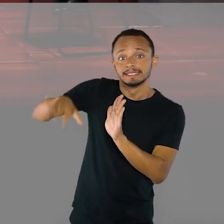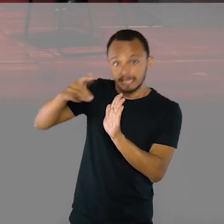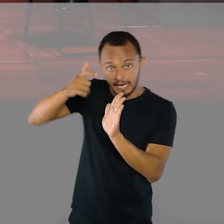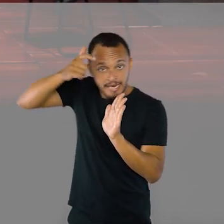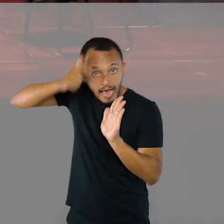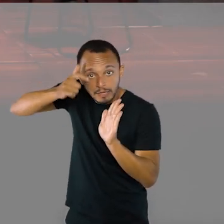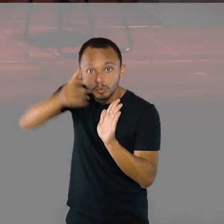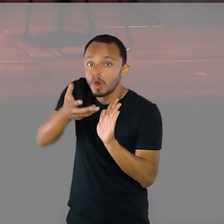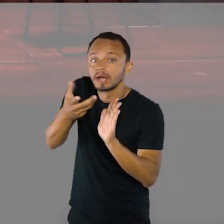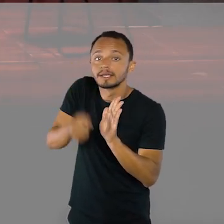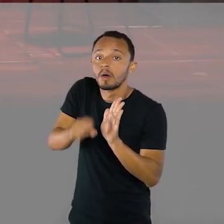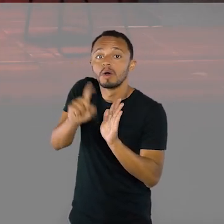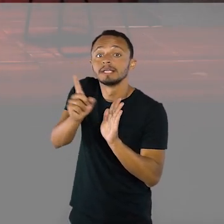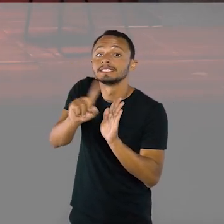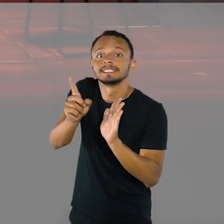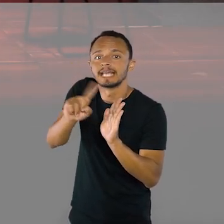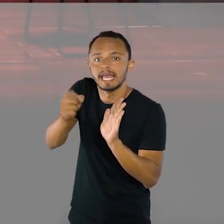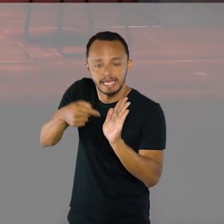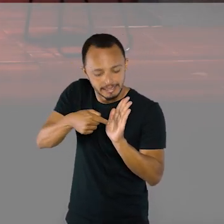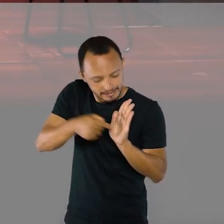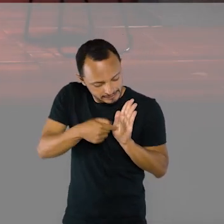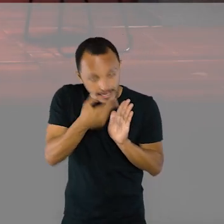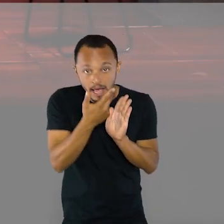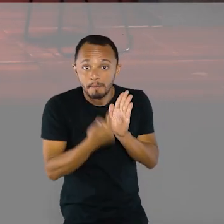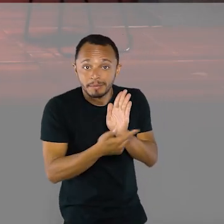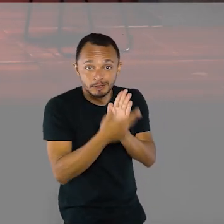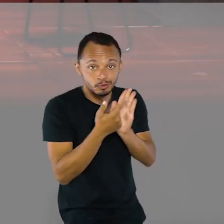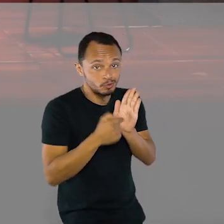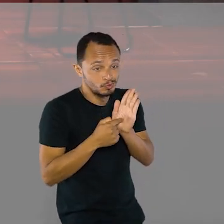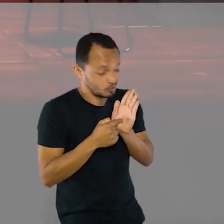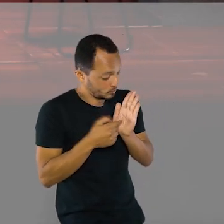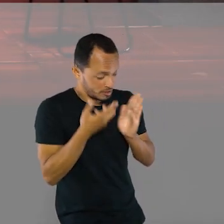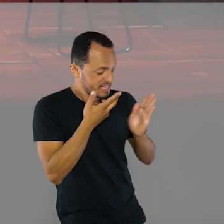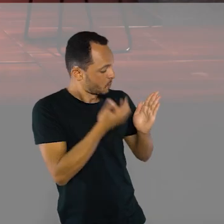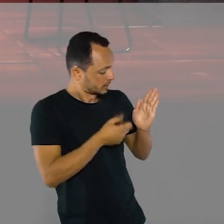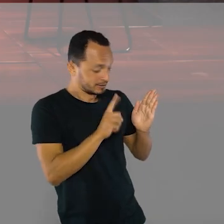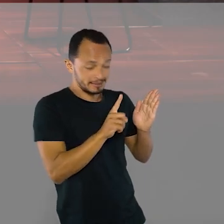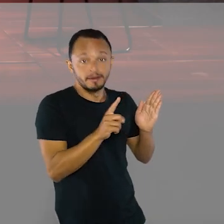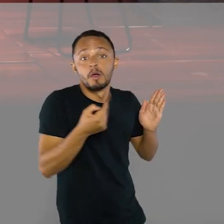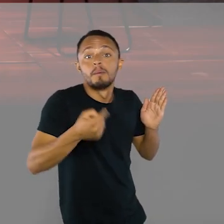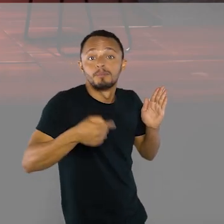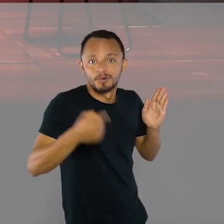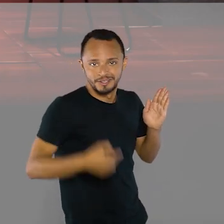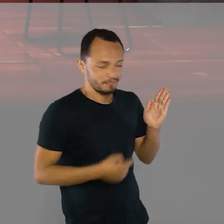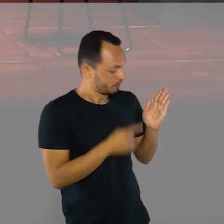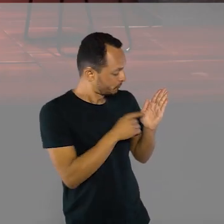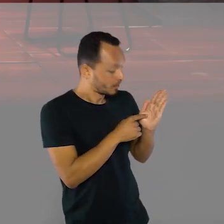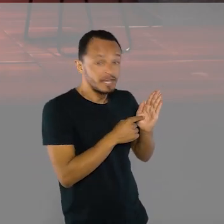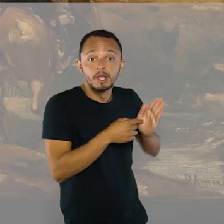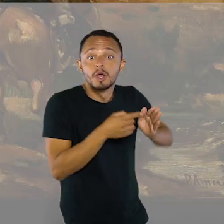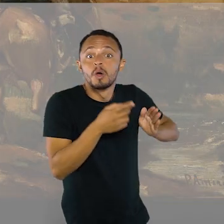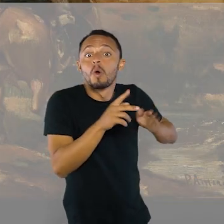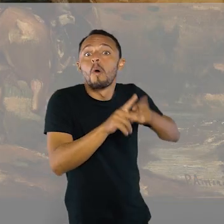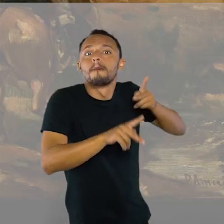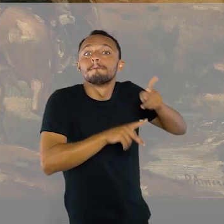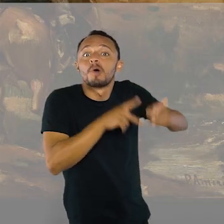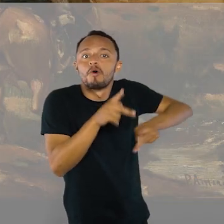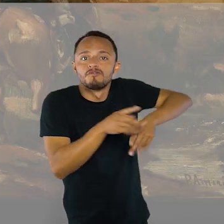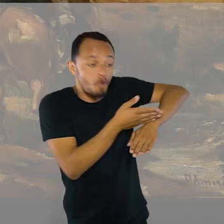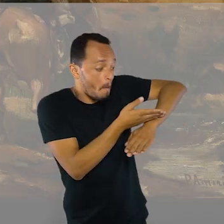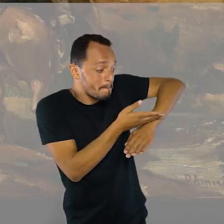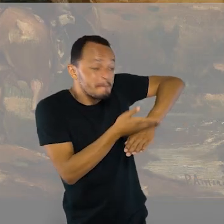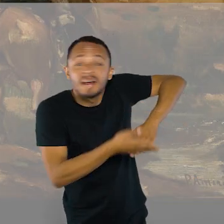Por que não aprovam? Porque, justamente, nesse desenho, o povo não é branco,